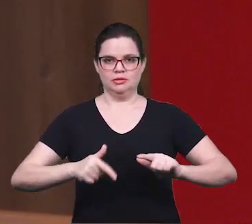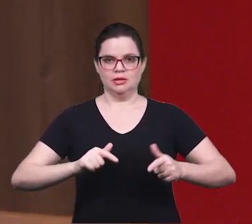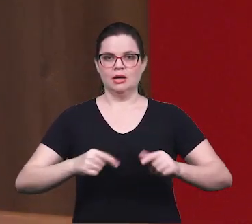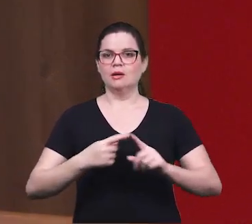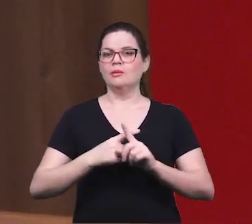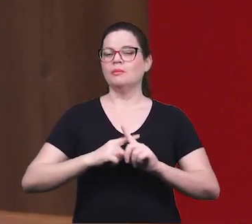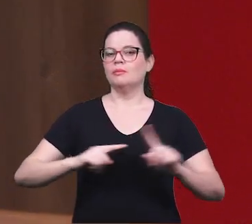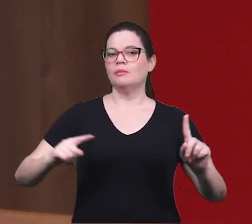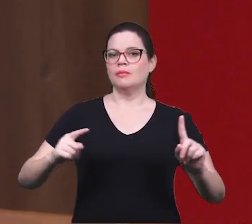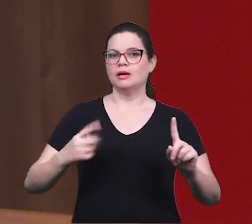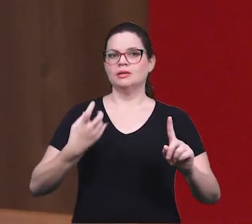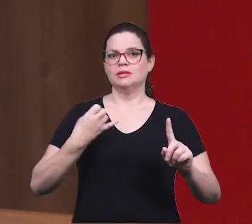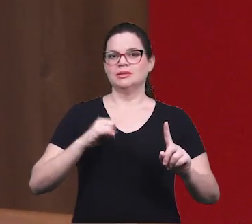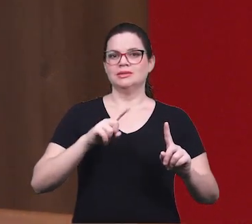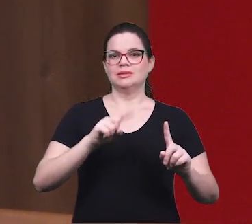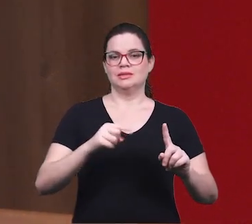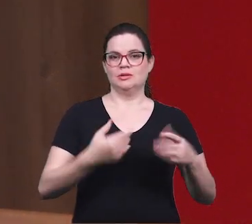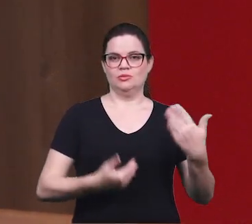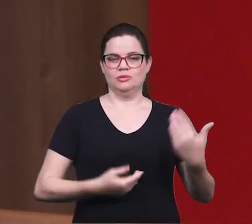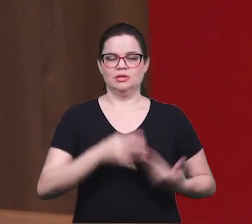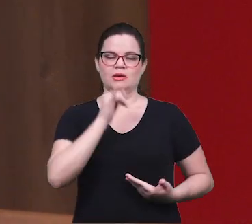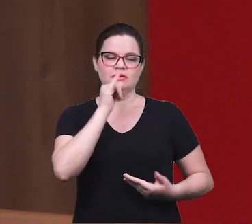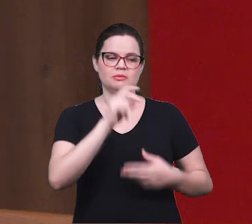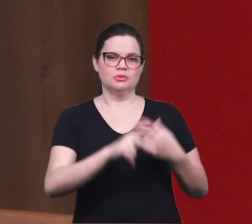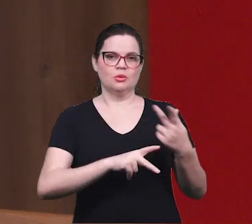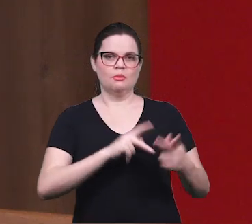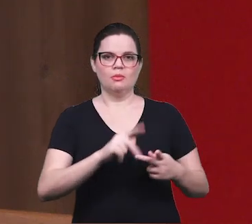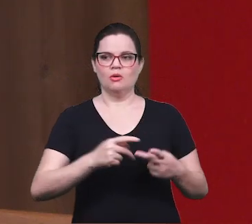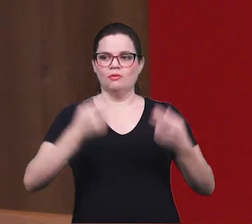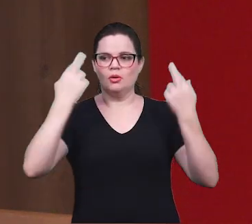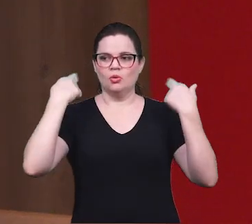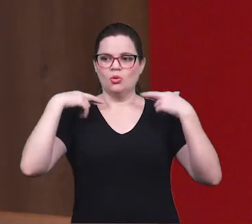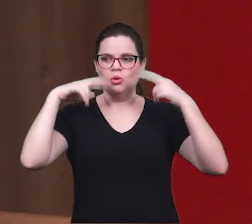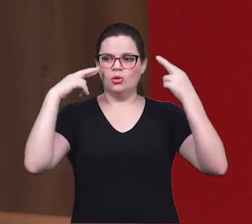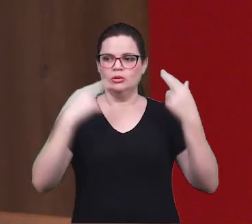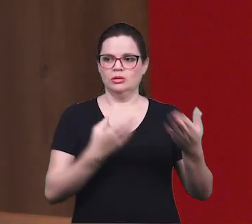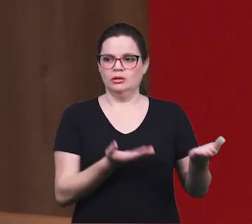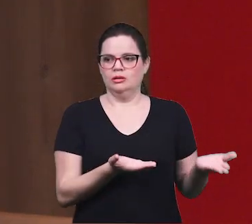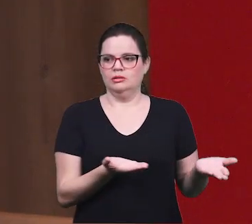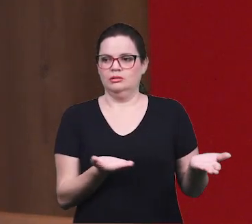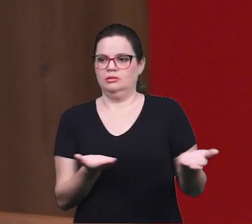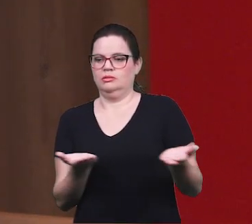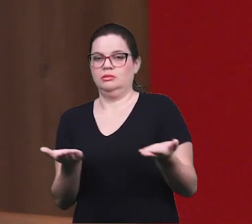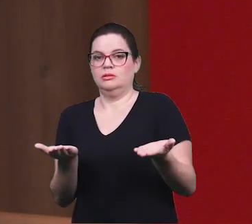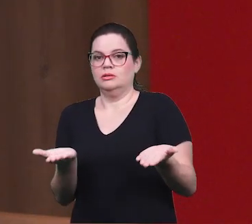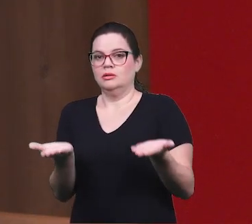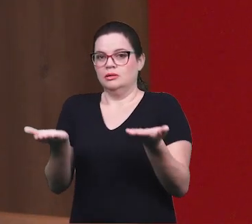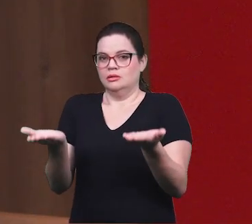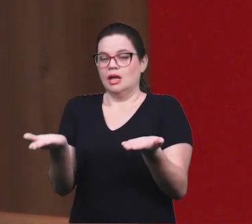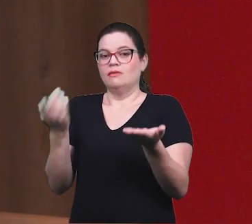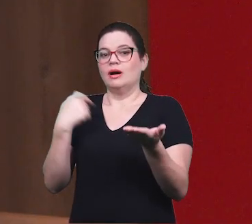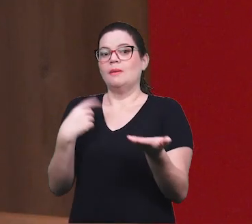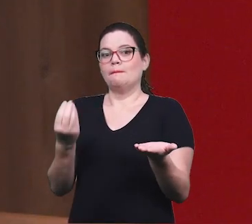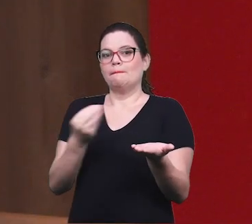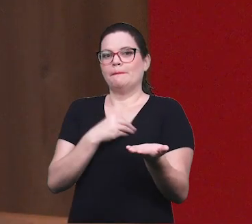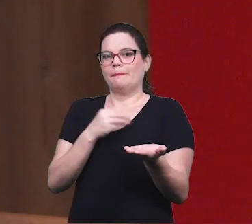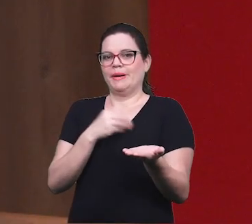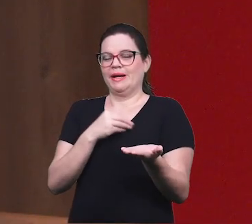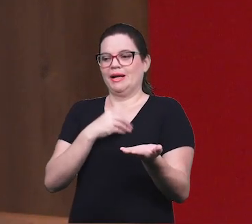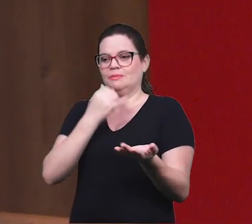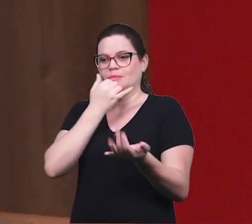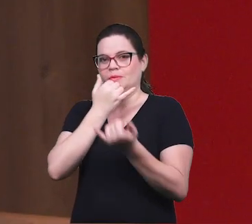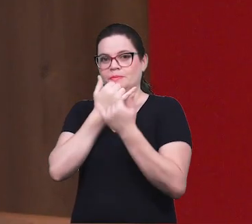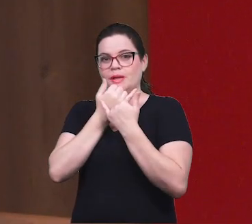o servo vinha lá com um cordeiro para perdão dos pecados, o sacerdote de longe já